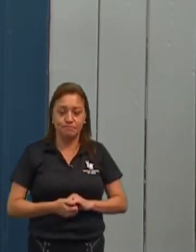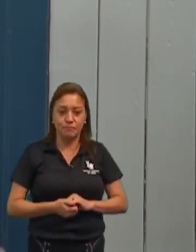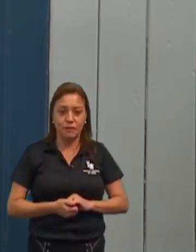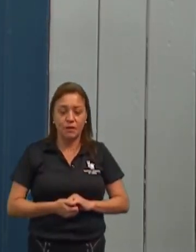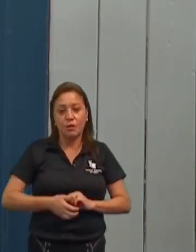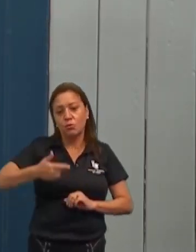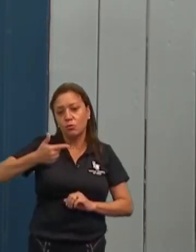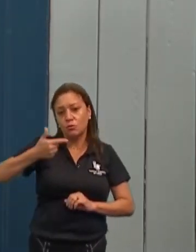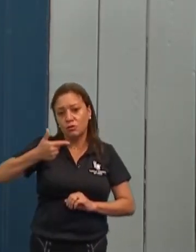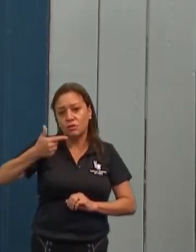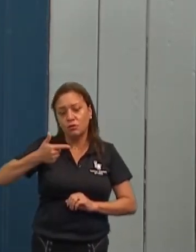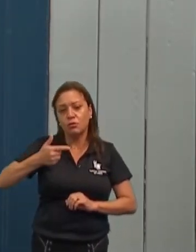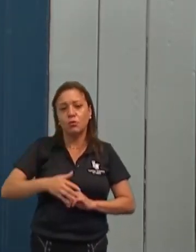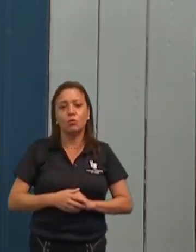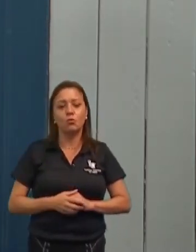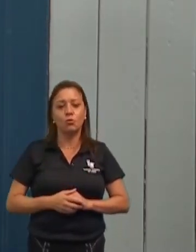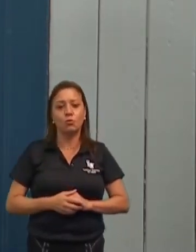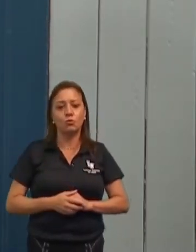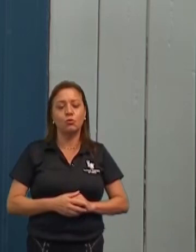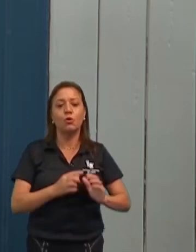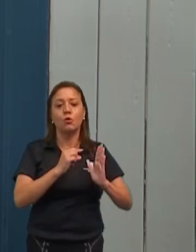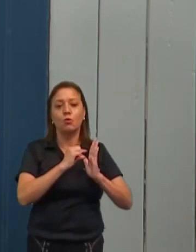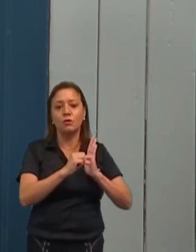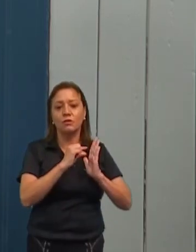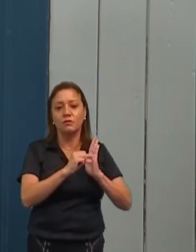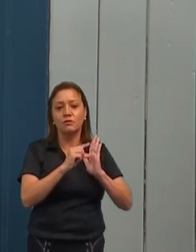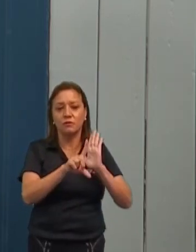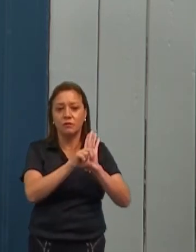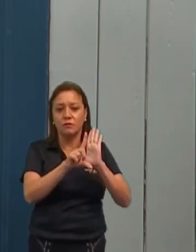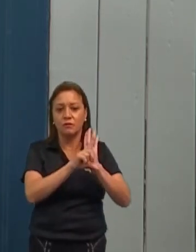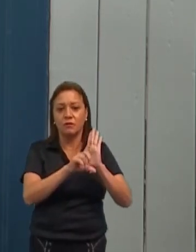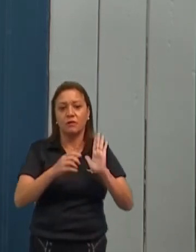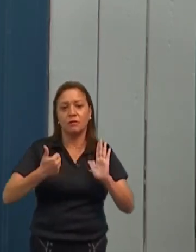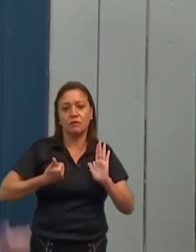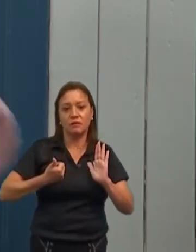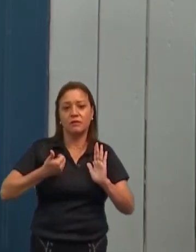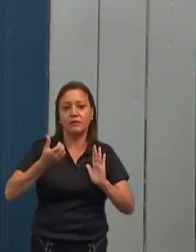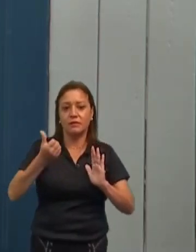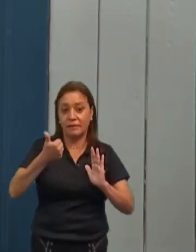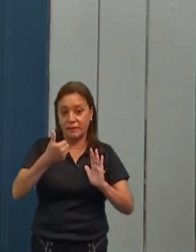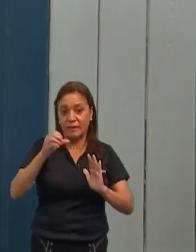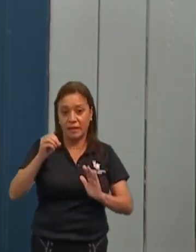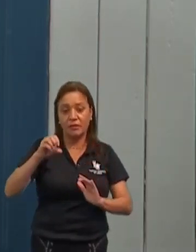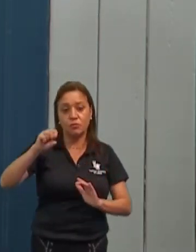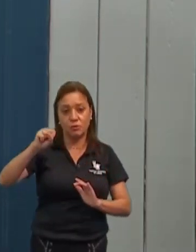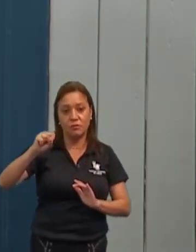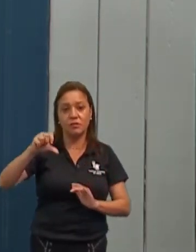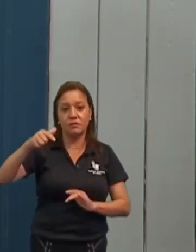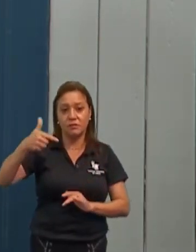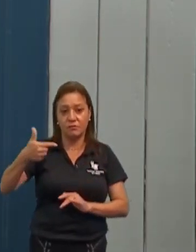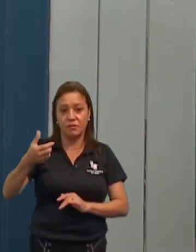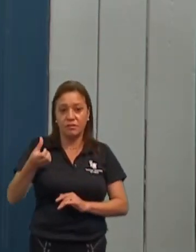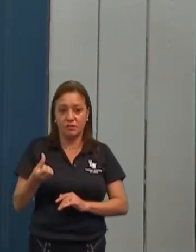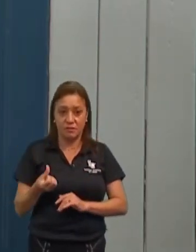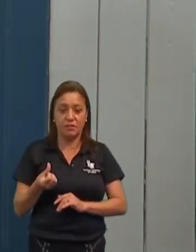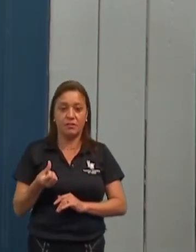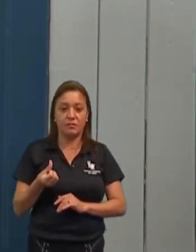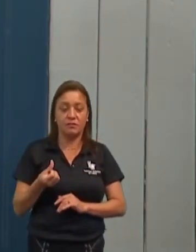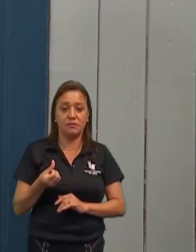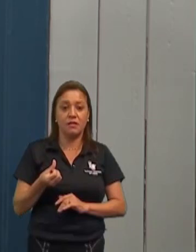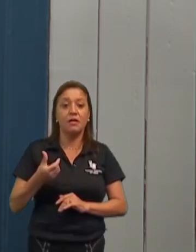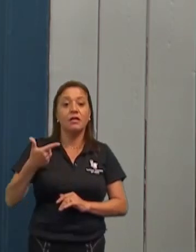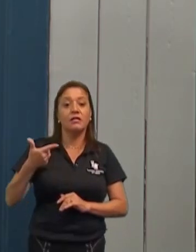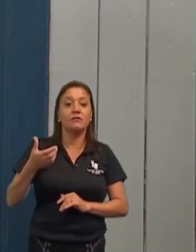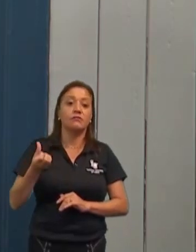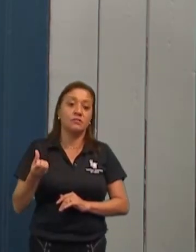o inciso 9º do artigo 6º da lei, número 10.826, de 22 de dezembro de